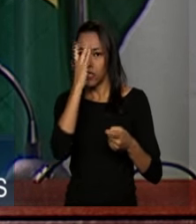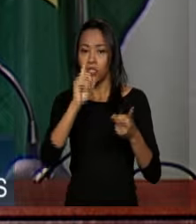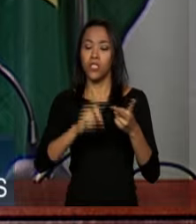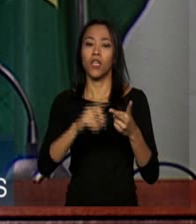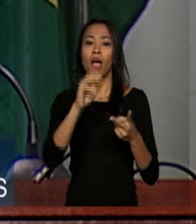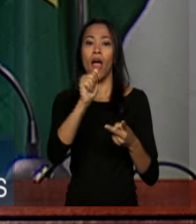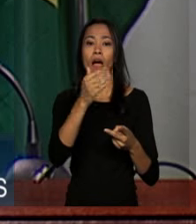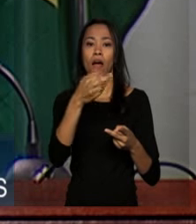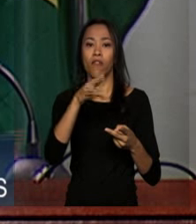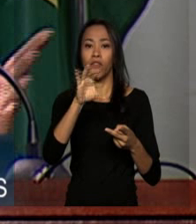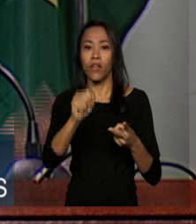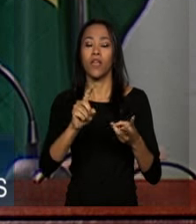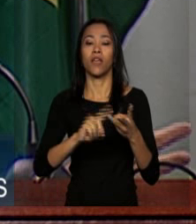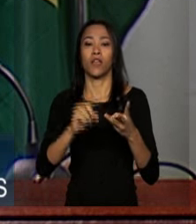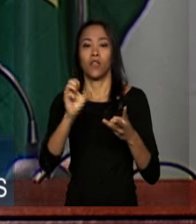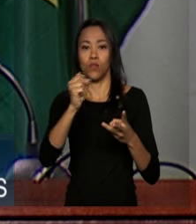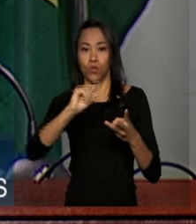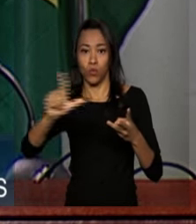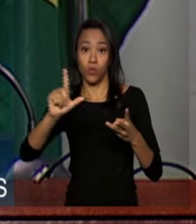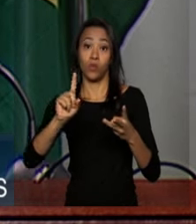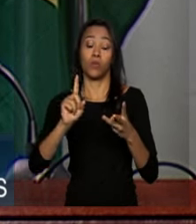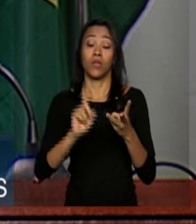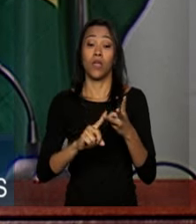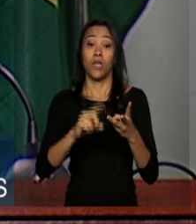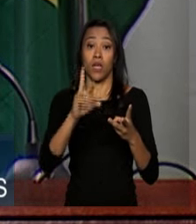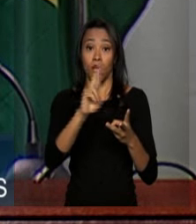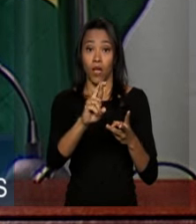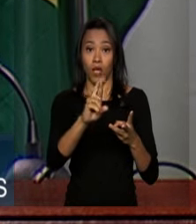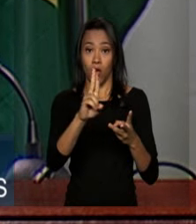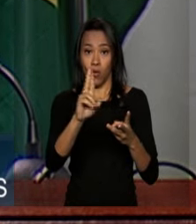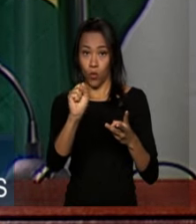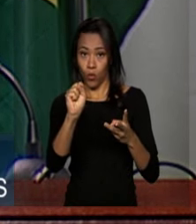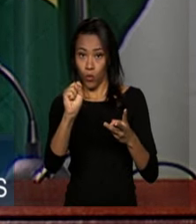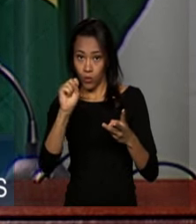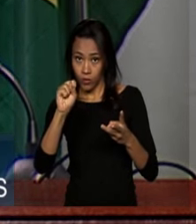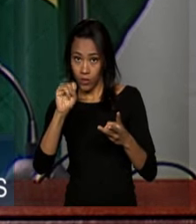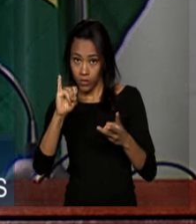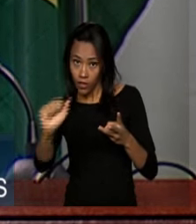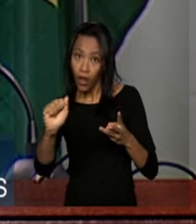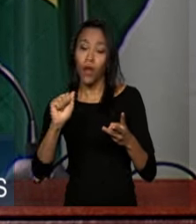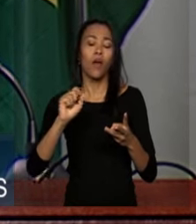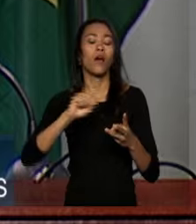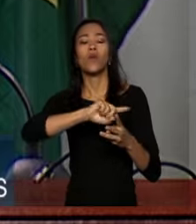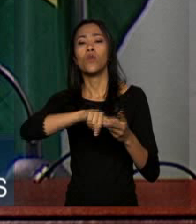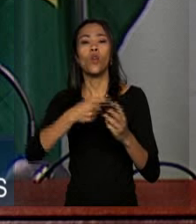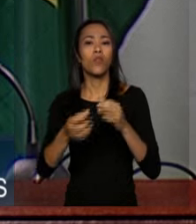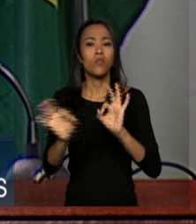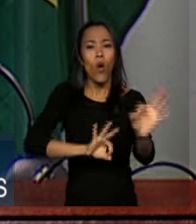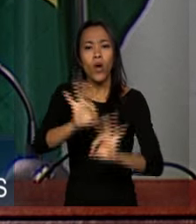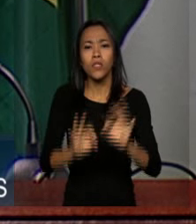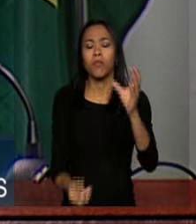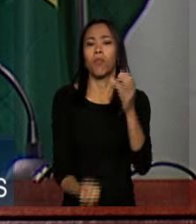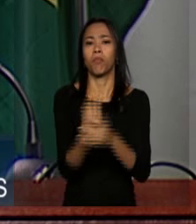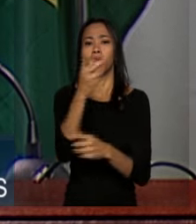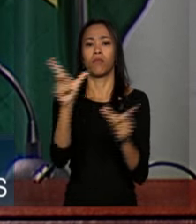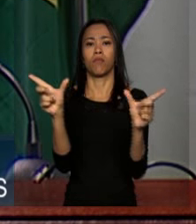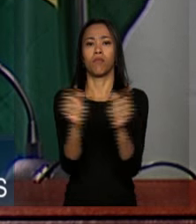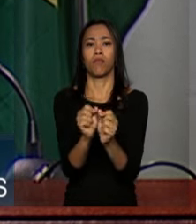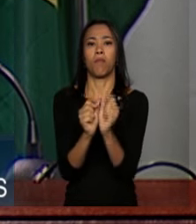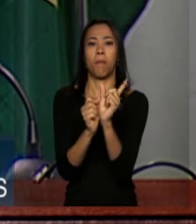e a Rússia, além da Índia e da África do Sul, na formação do chamado Bloco dos